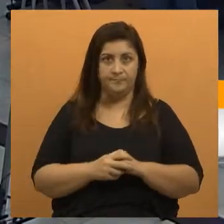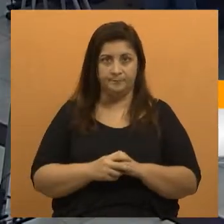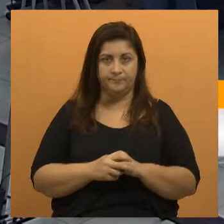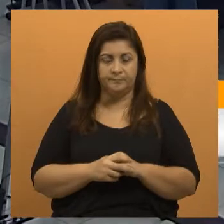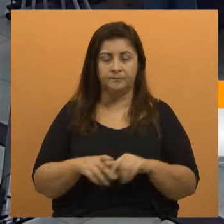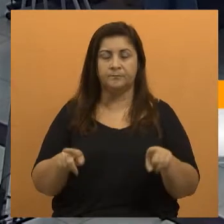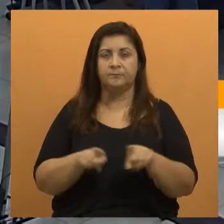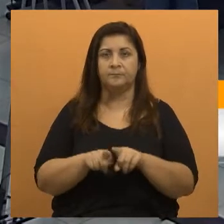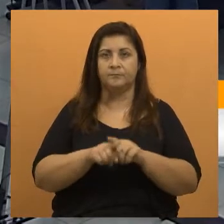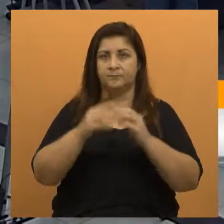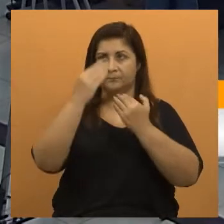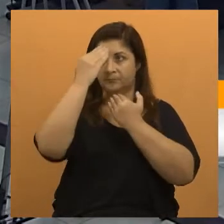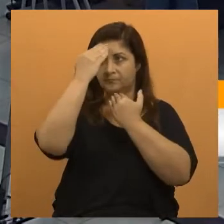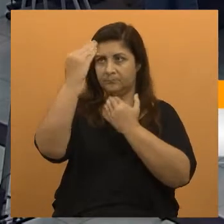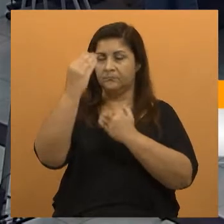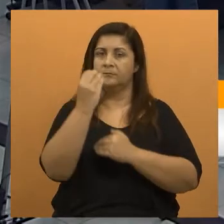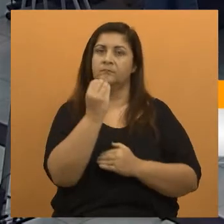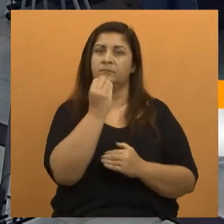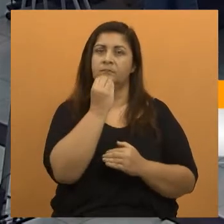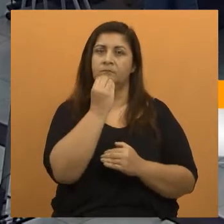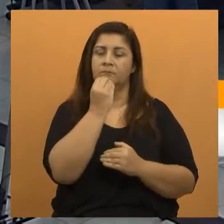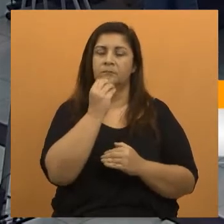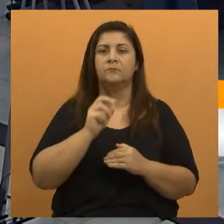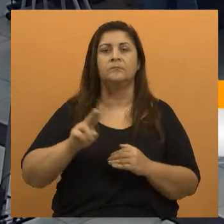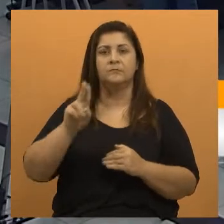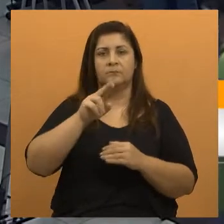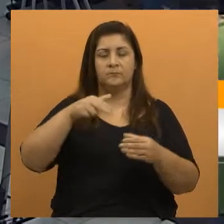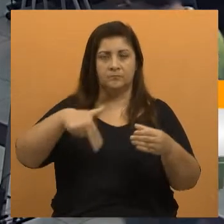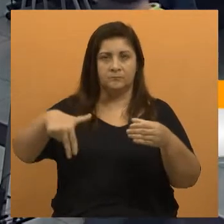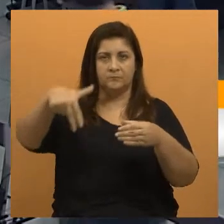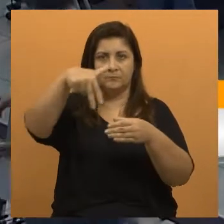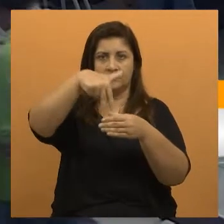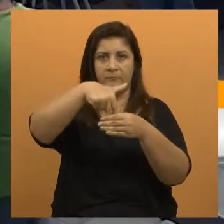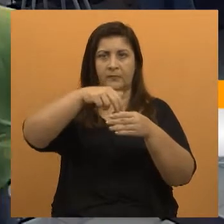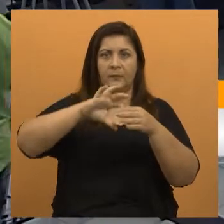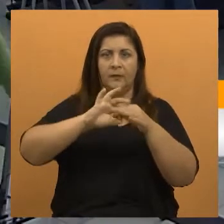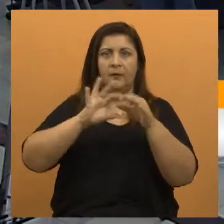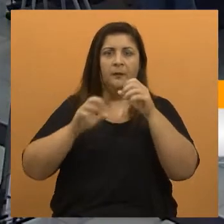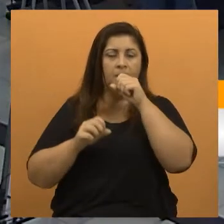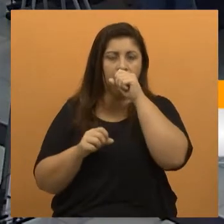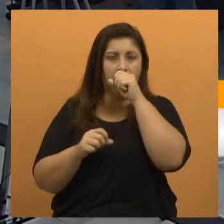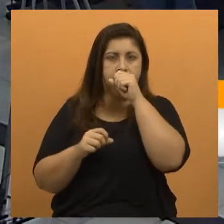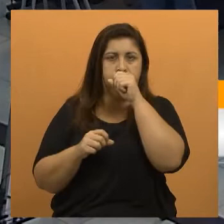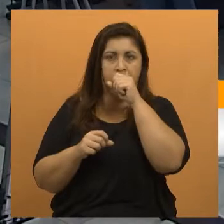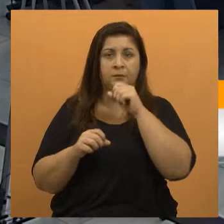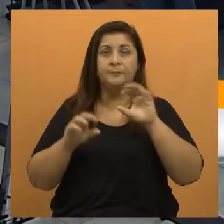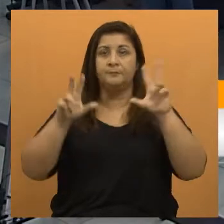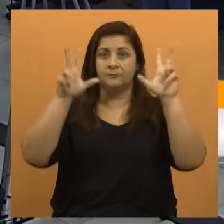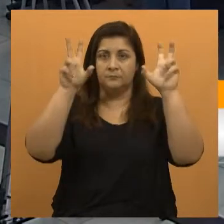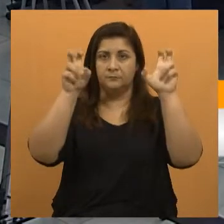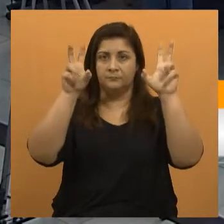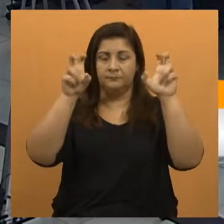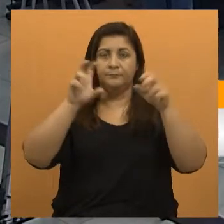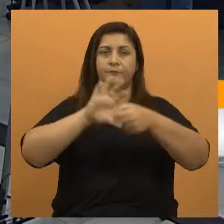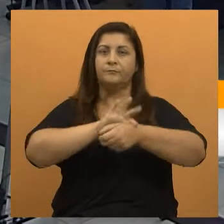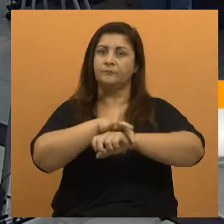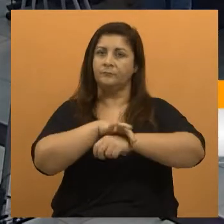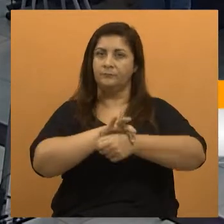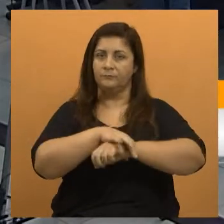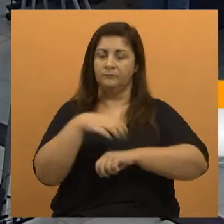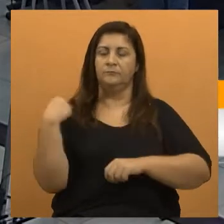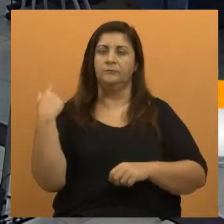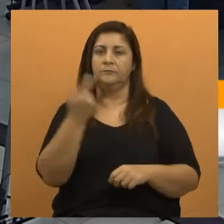Agradeço também a oportunidade de usar esse espaço da Tribuna Livre para falar sobre segurança em nosso